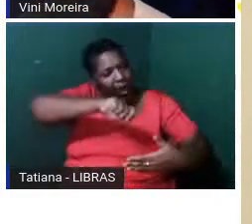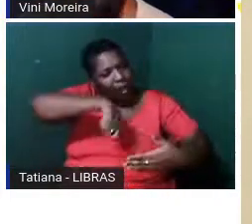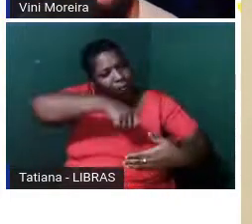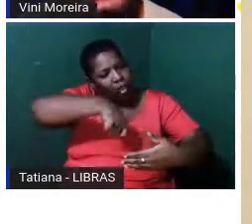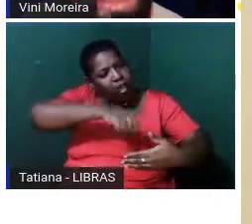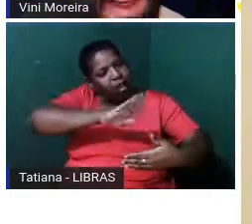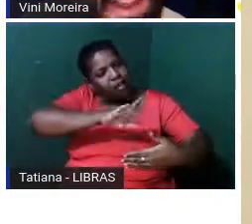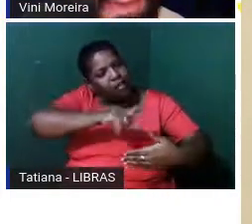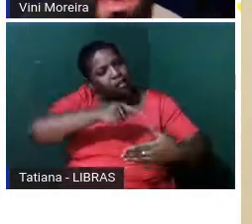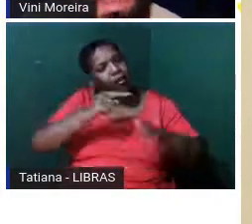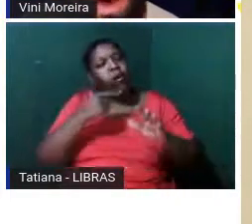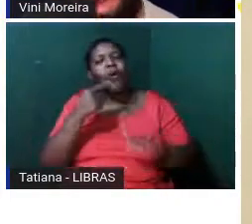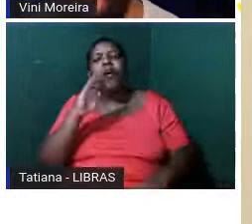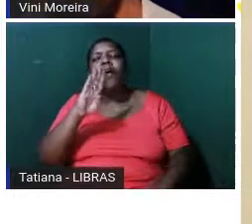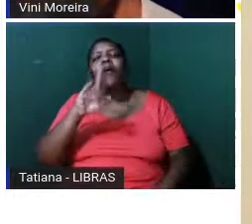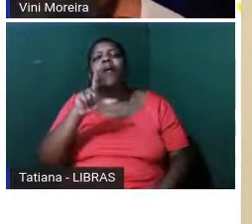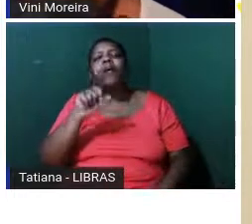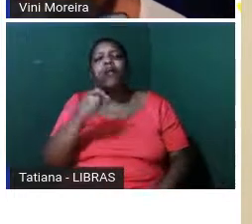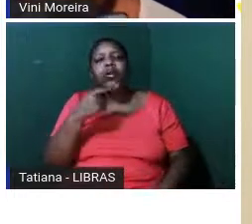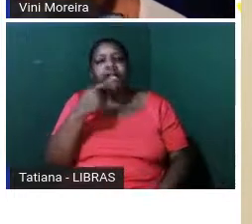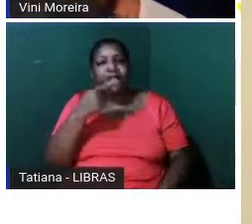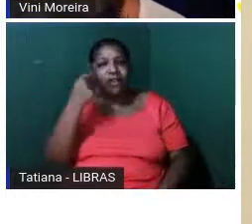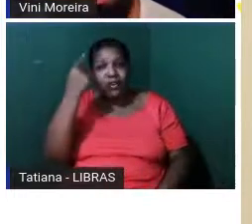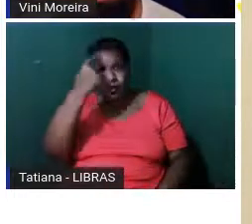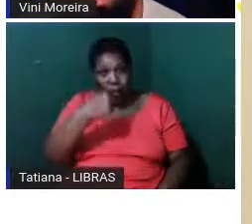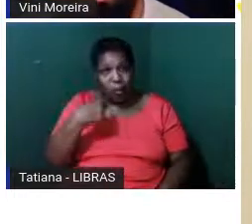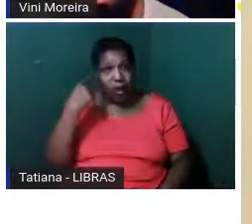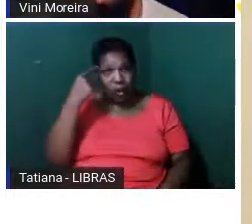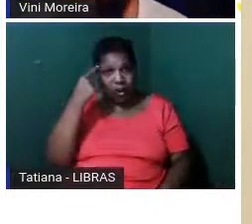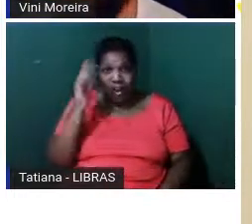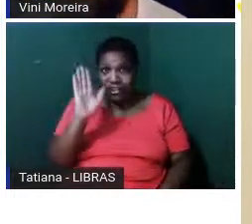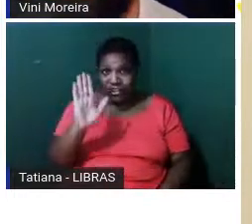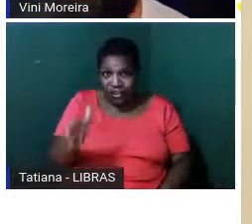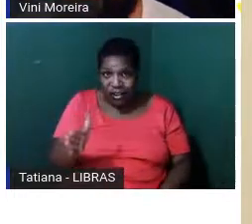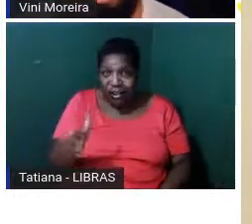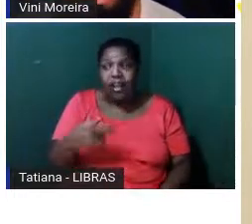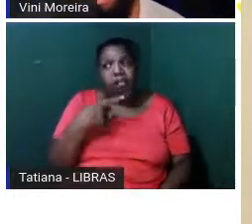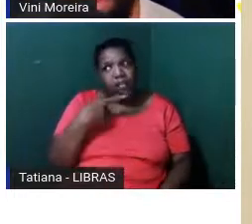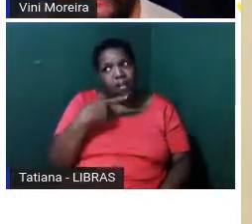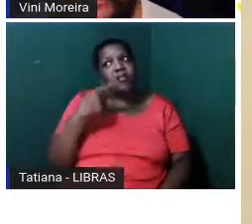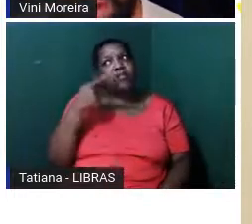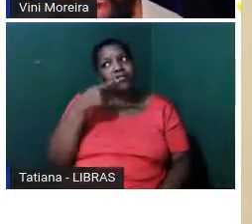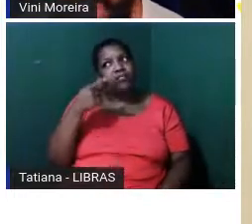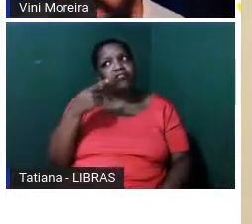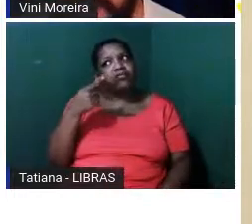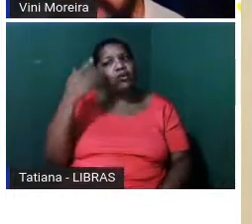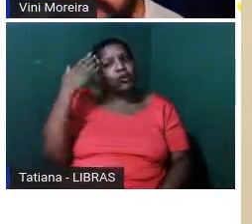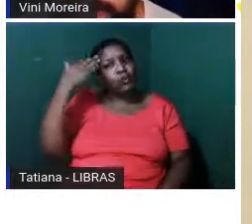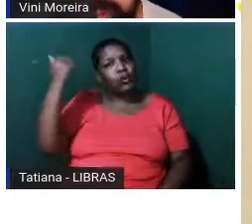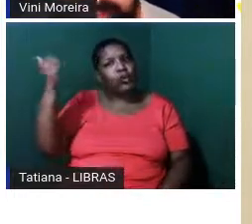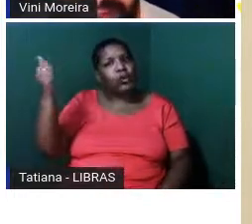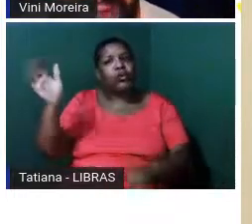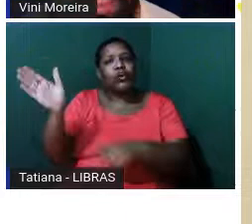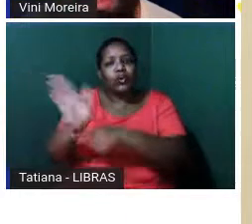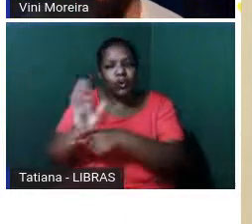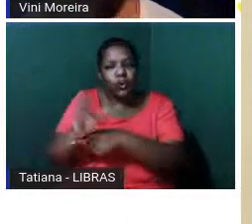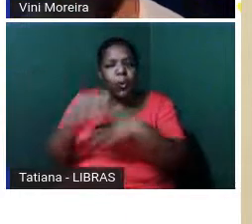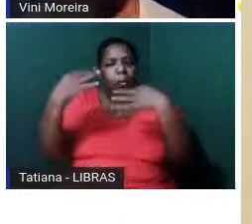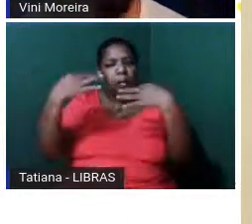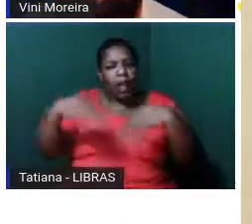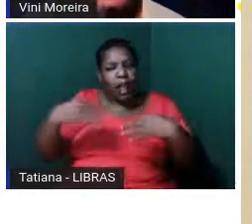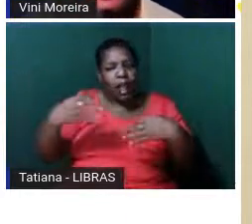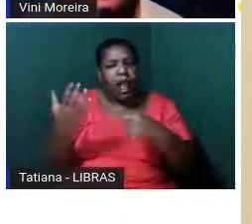bem feito que a gente tanto tá falando essas uma horas isso vai estar o sucesso do vídeo o básico bem